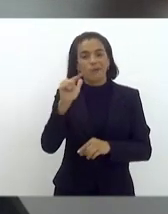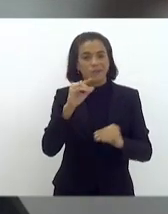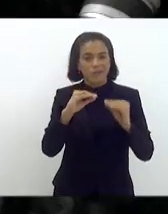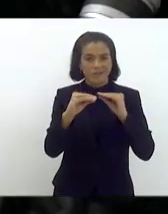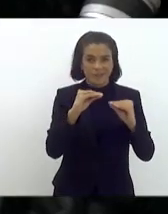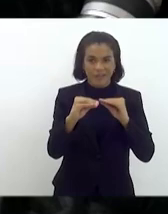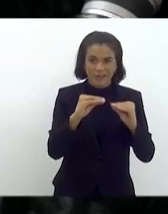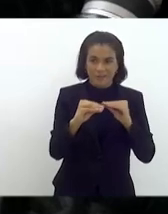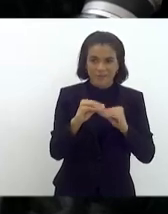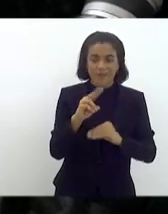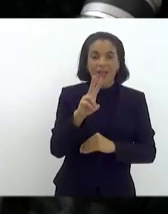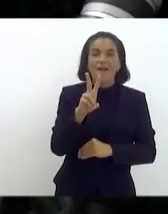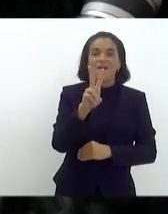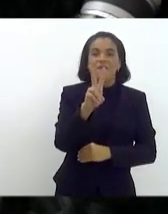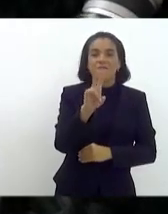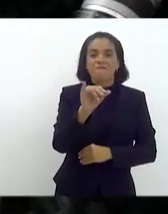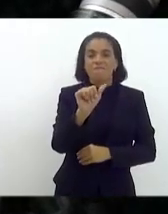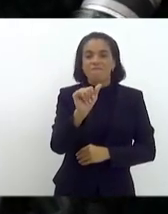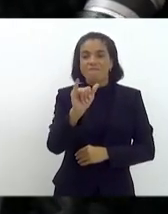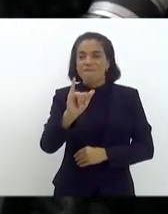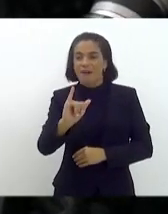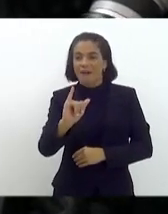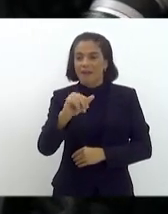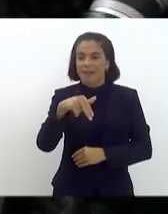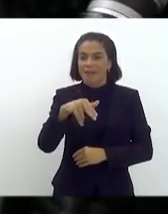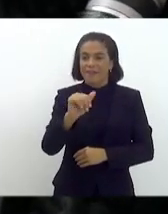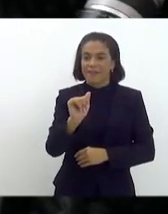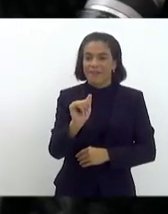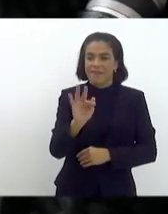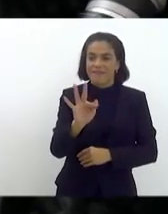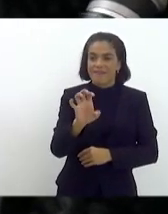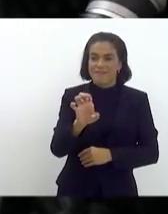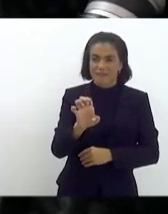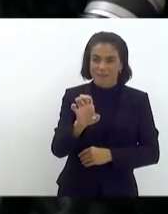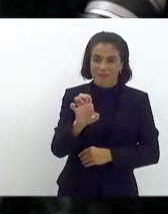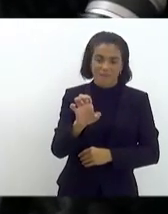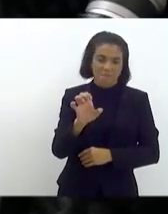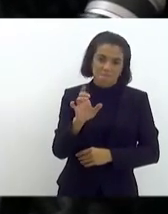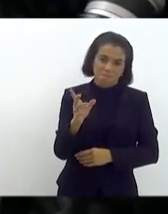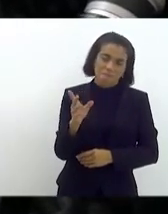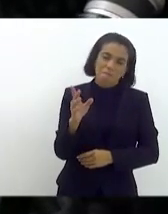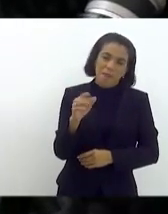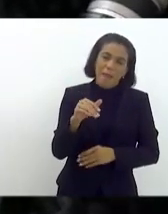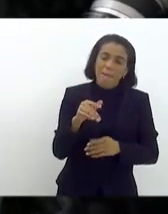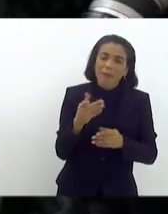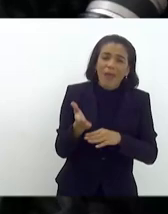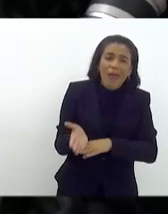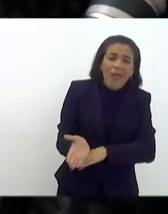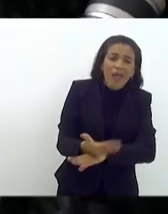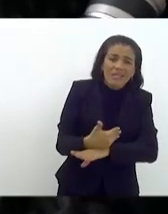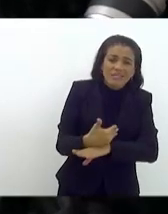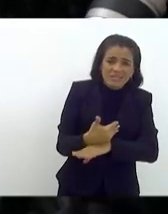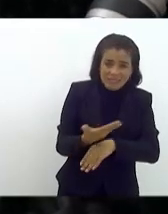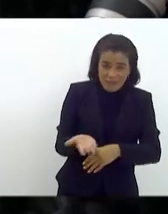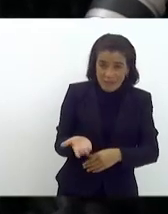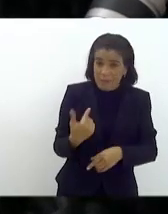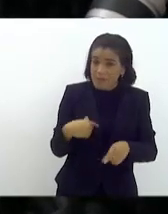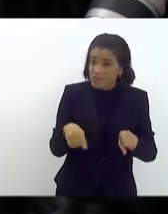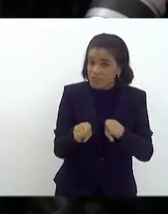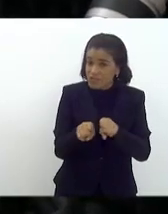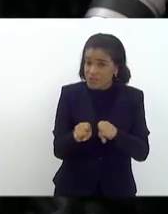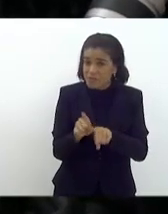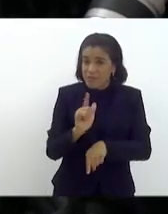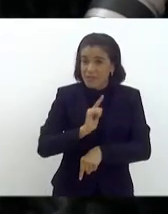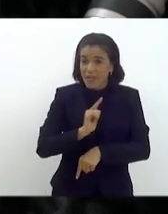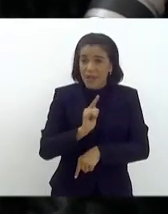no ar vai na fé Essa é a mãe mais difícil ver porque é muito cedo mas também tem lá